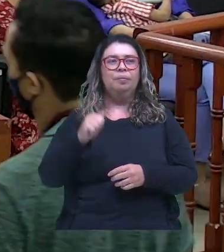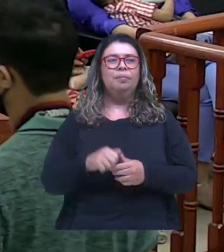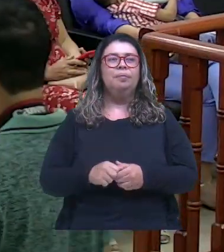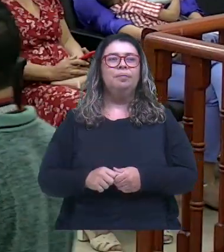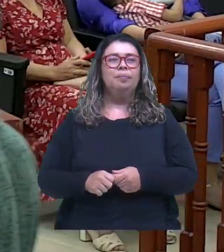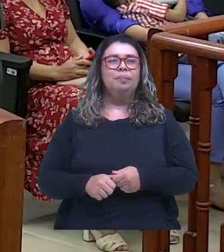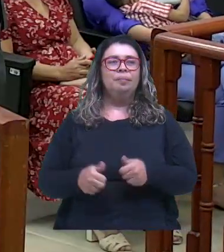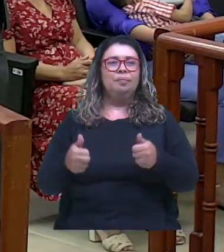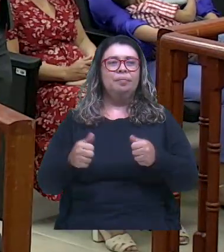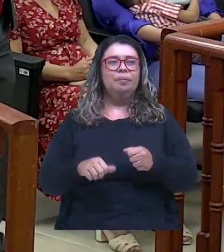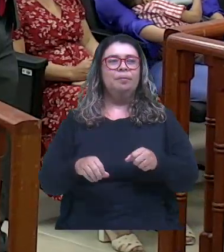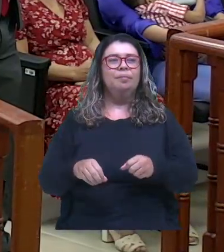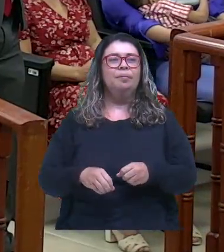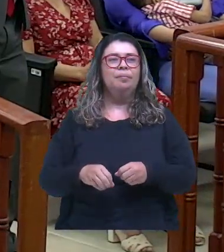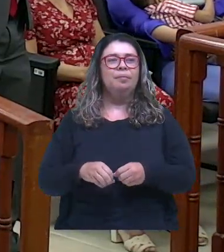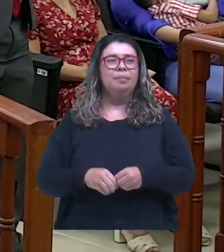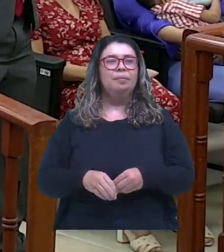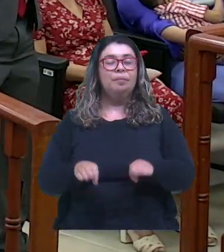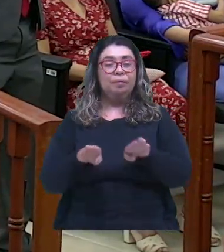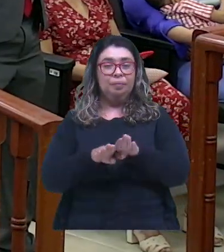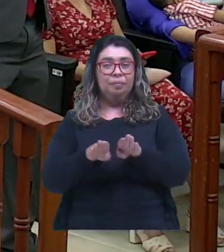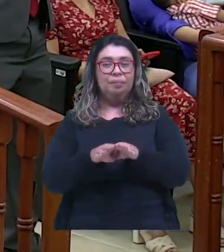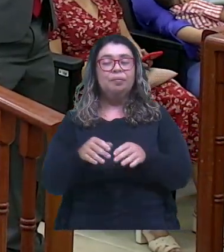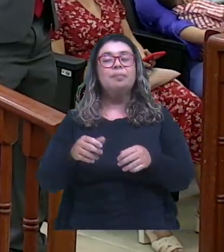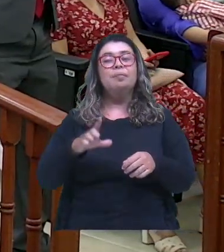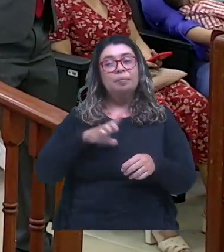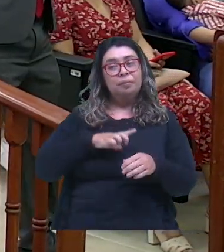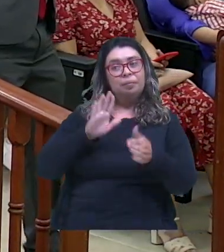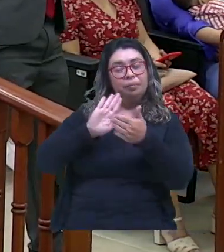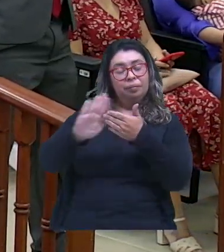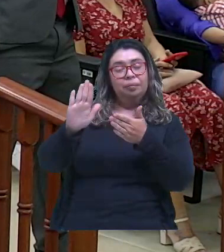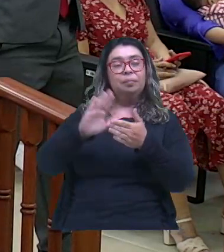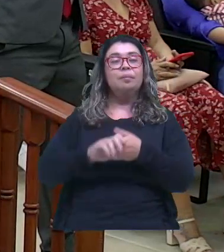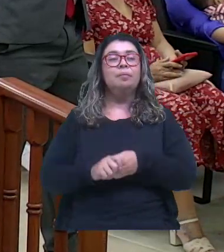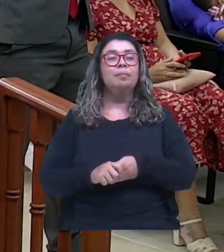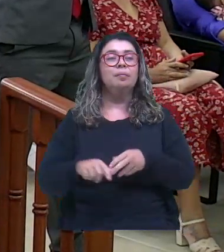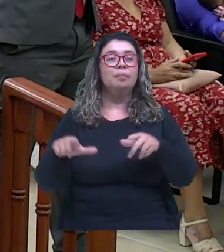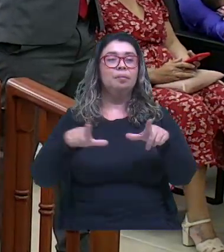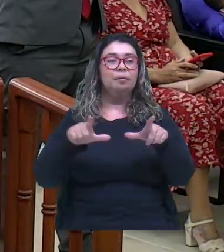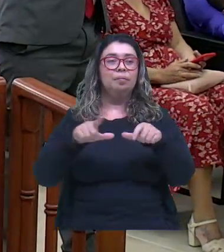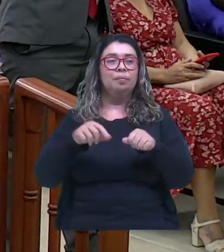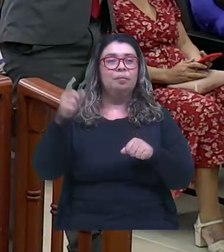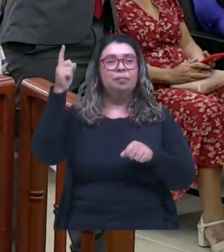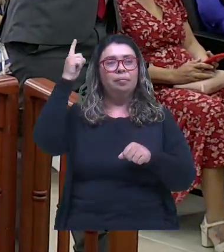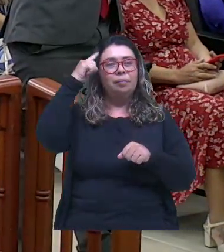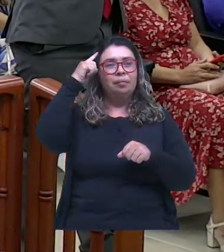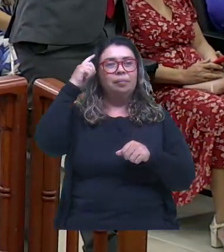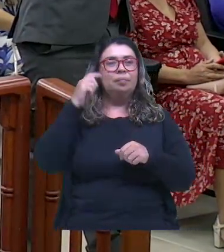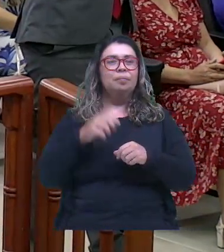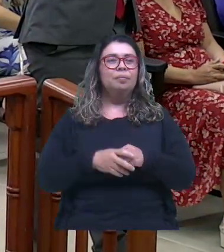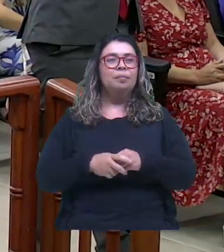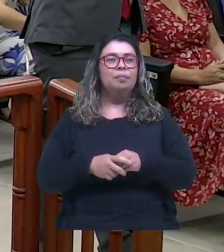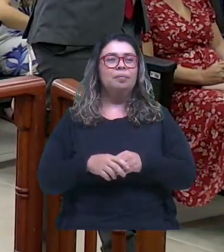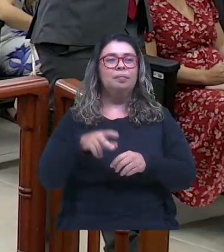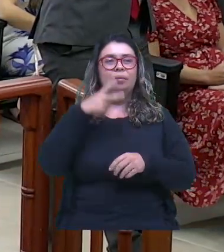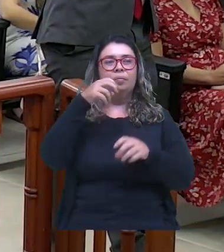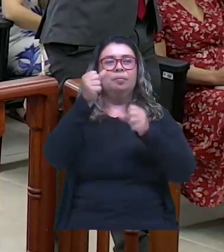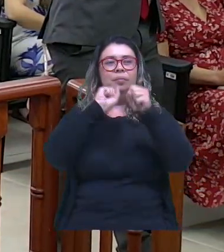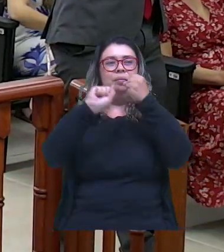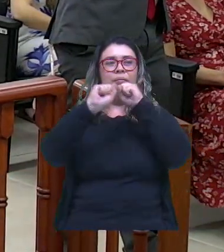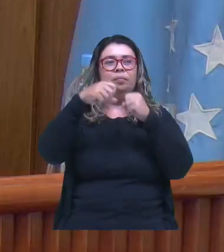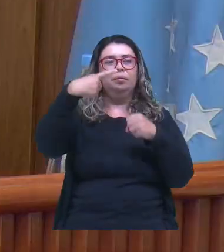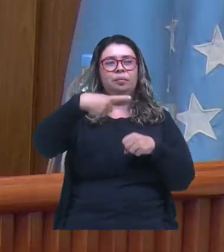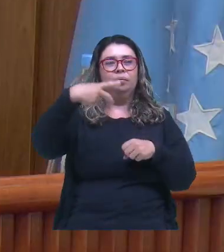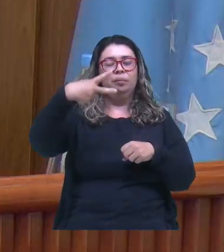do Bombeiro, teve que se retirar. Eu trabalho pensando que, vou citar um salmo,